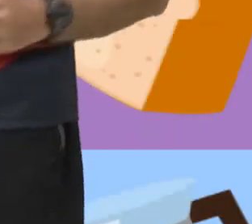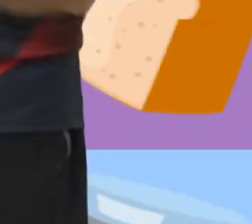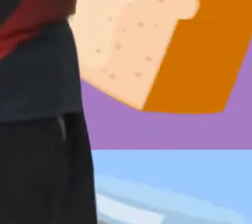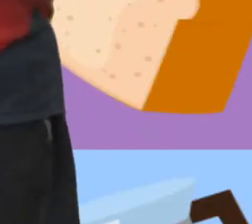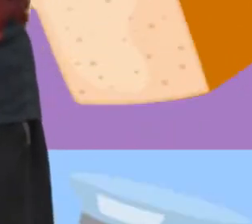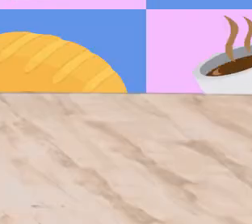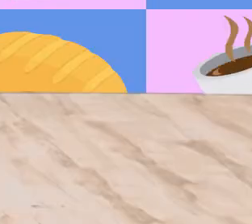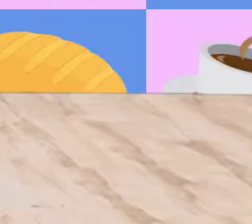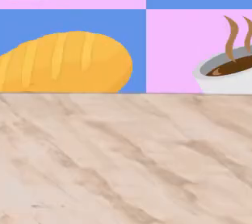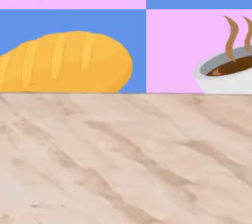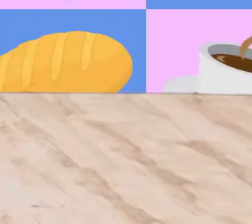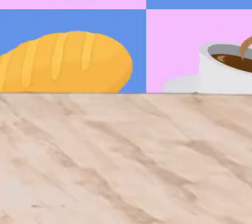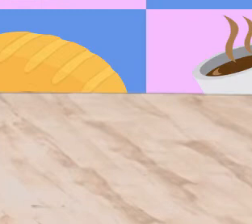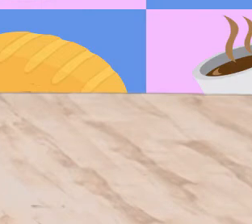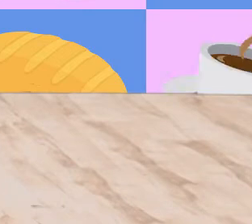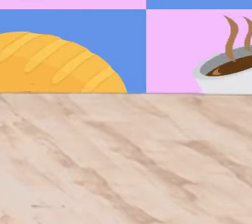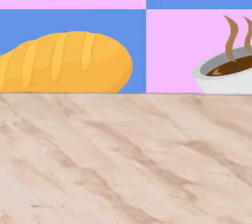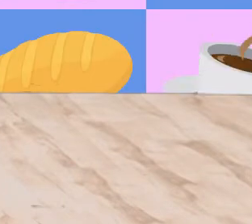Eu vou.